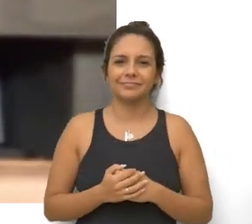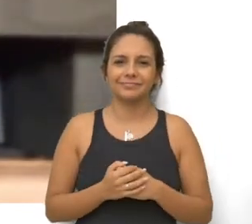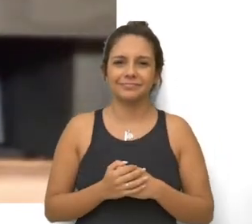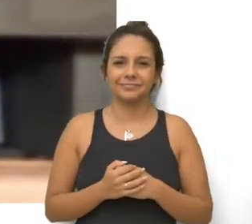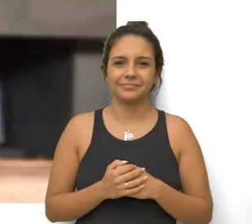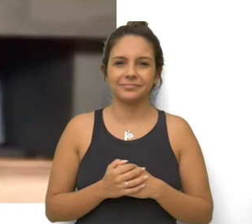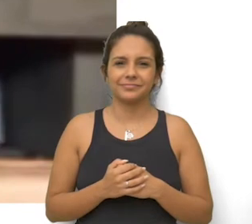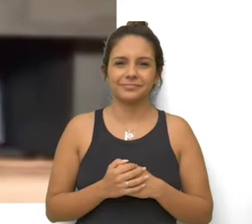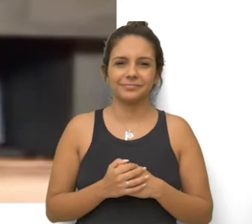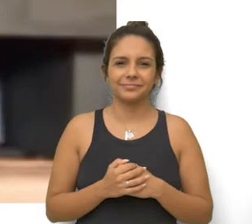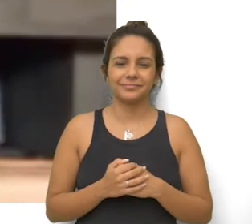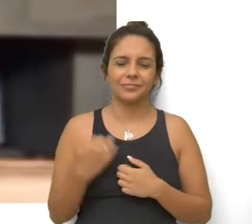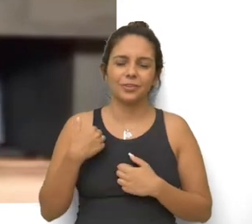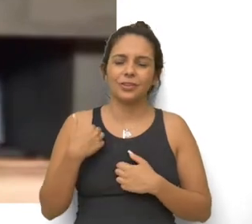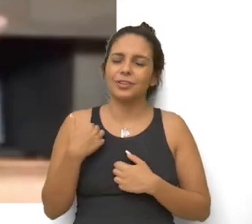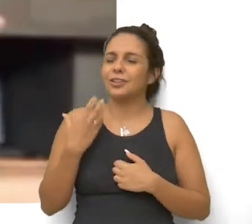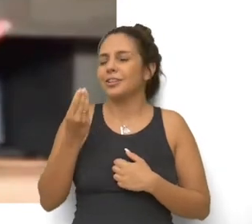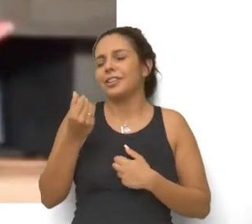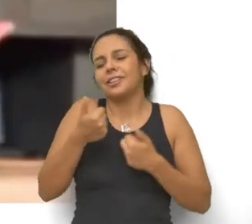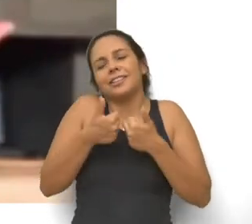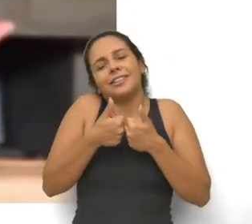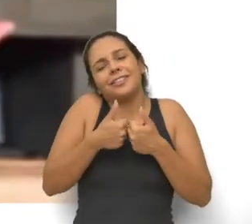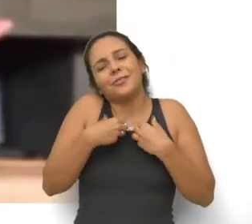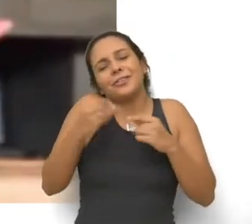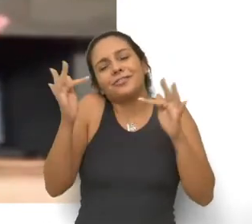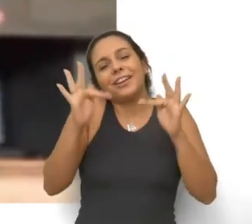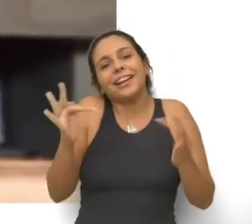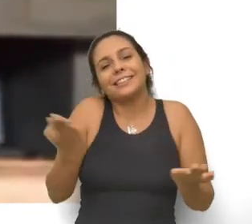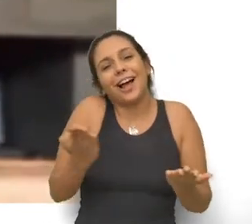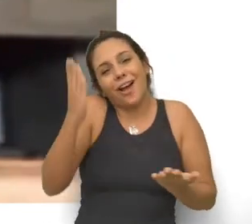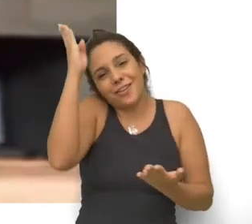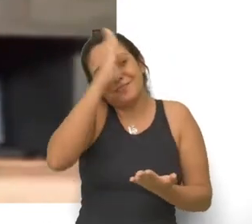ai, eu estava precisando tanto disso.